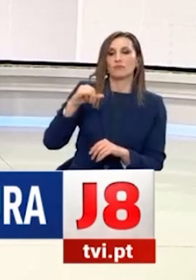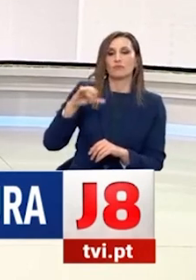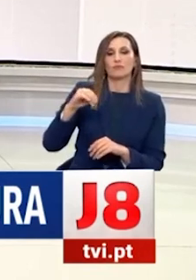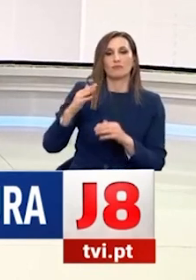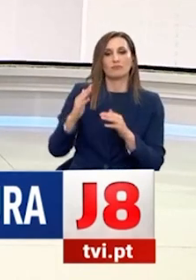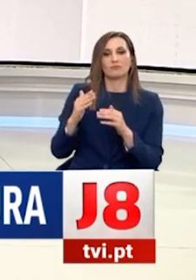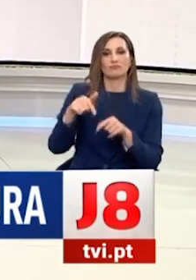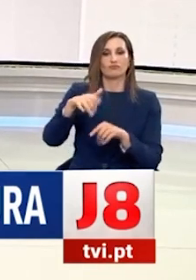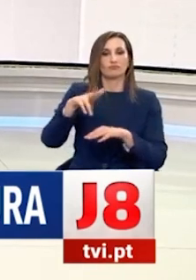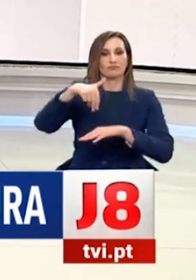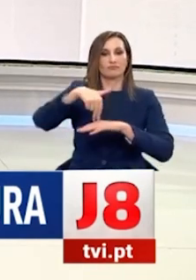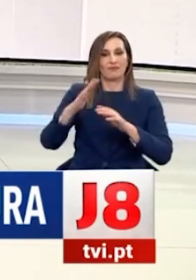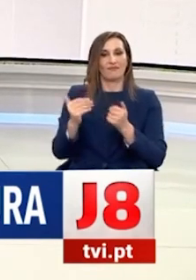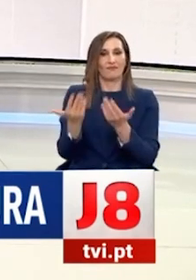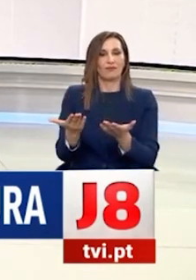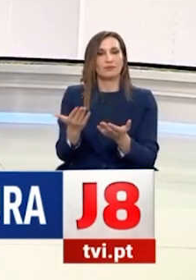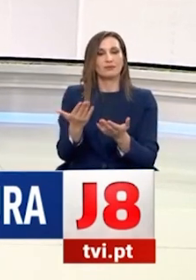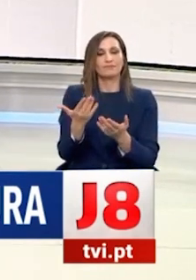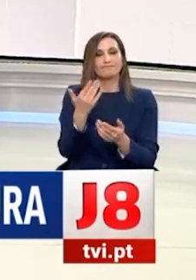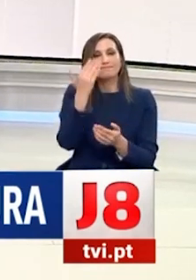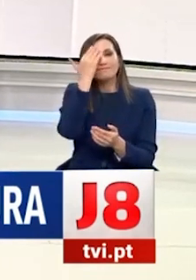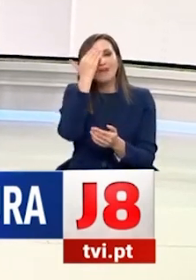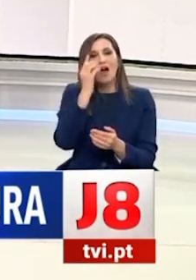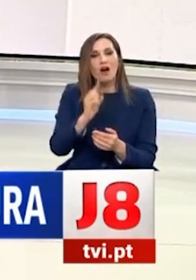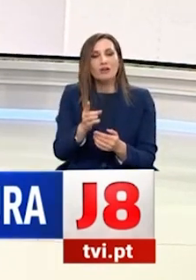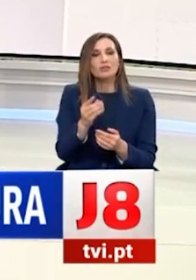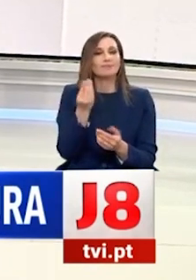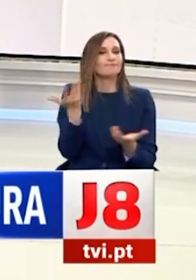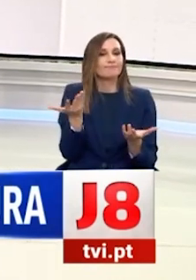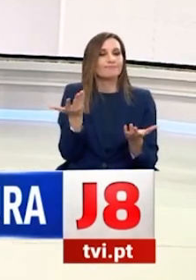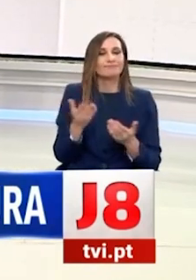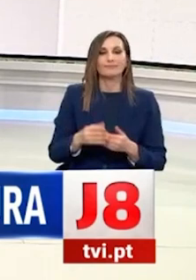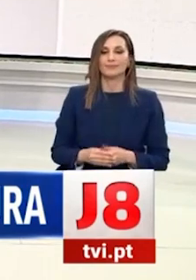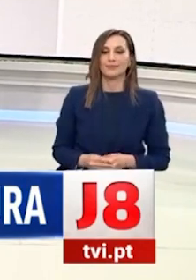na redação da TVI. Que impressões é que será possível registar?